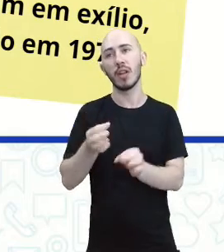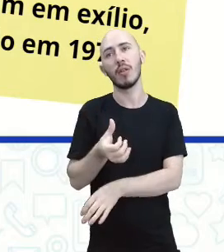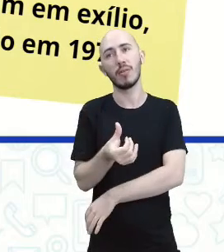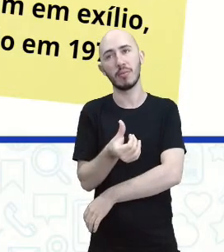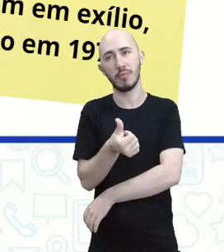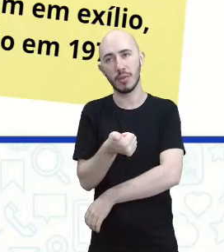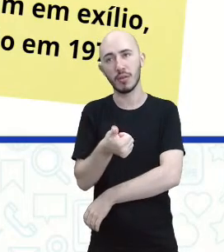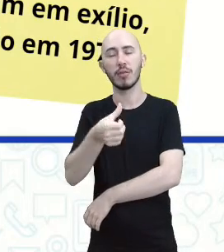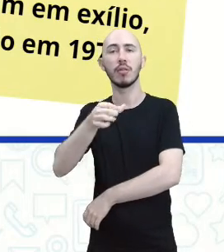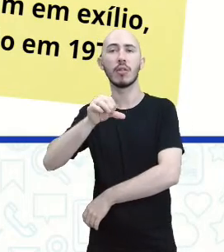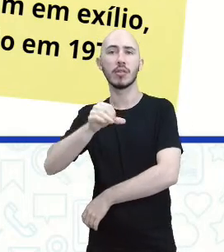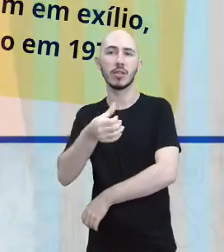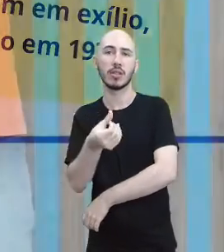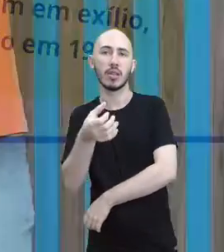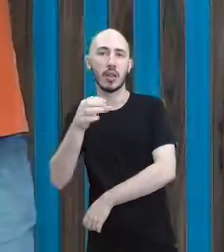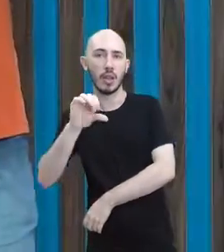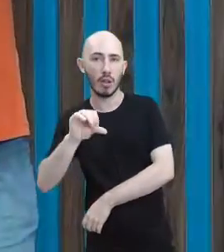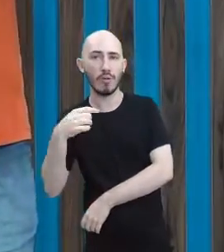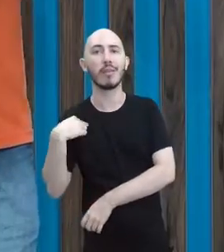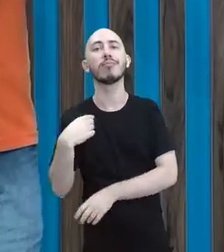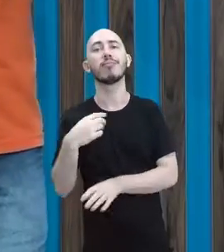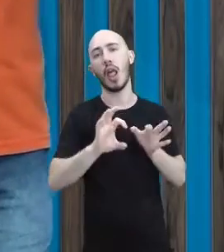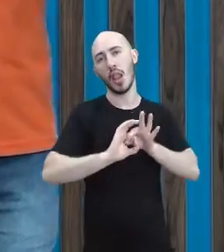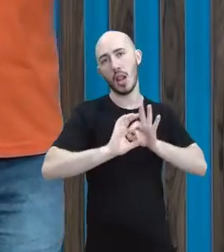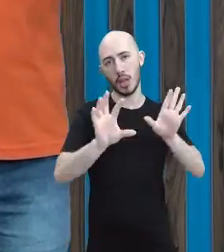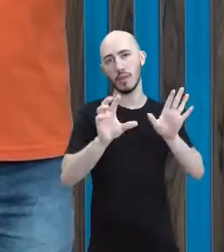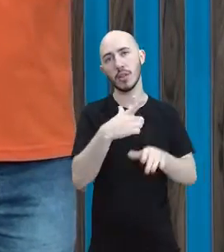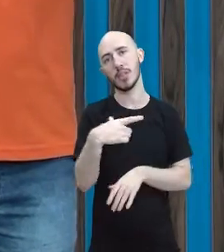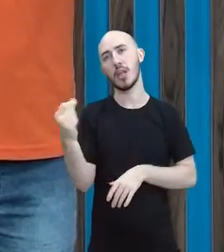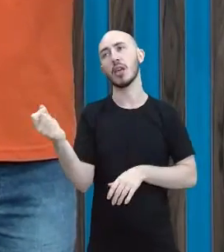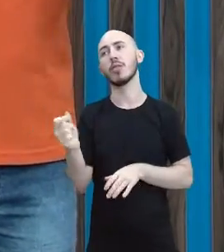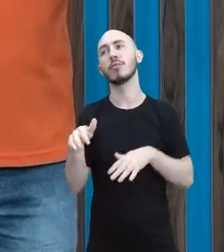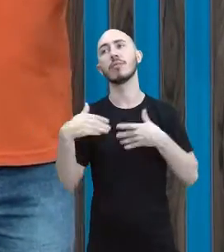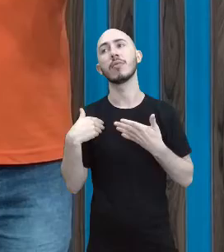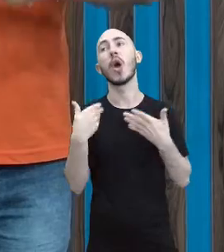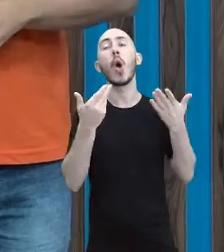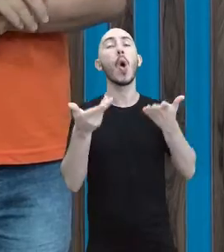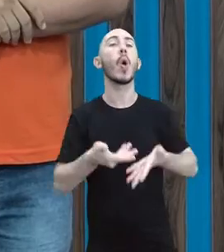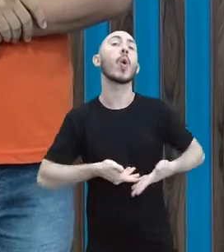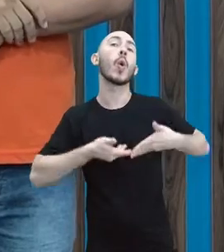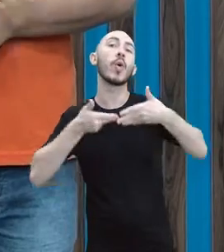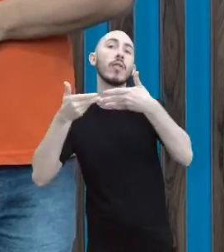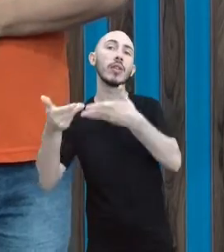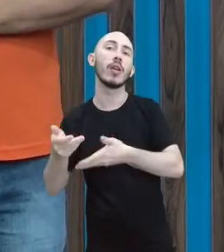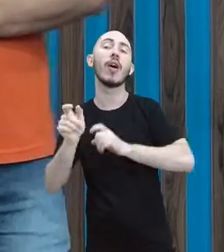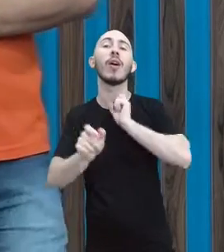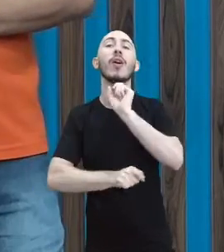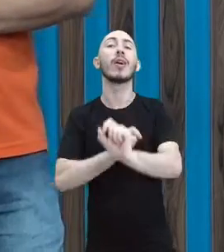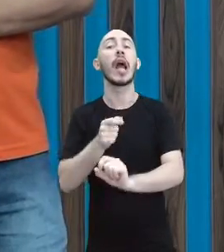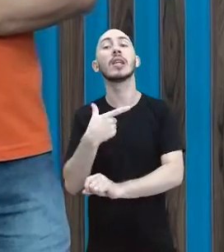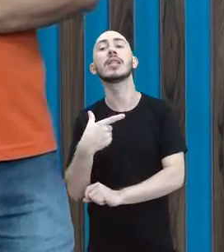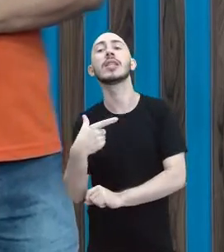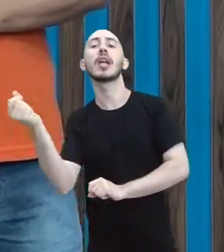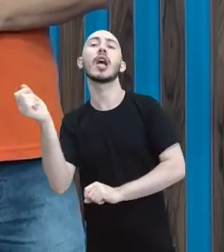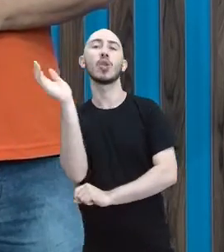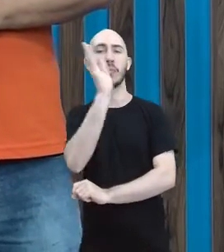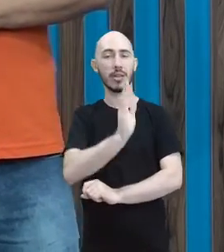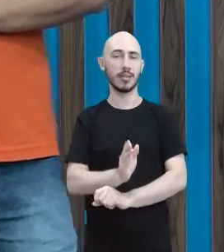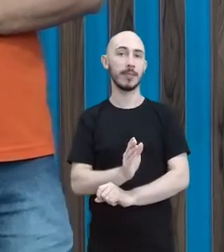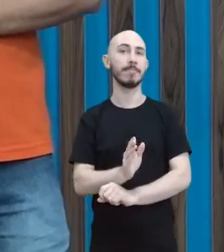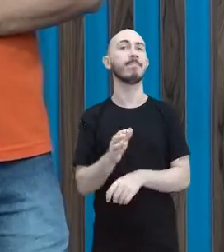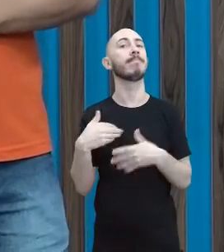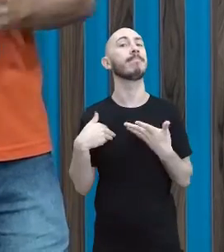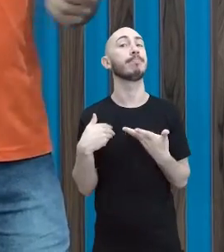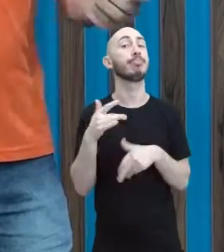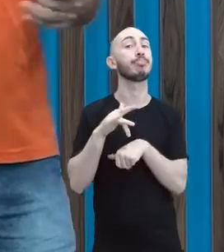daí, eles foram, vou colocar aqui bem entre aspas, tá bom? Foram convidados a deixar o Brasil. Assim, olha, veja só, a gente não pode, né,